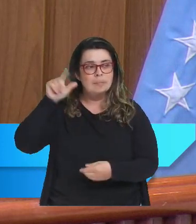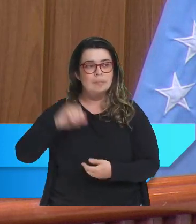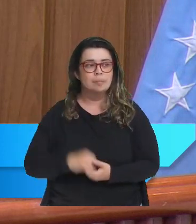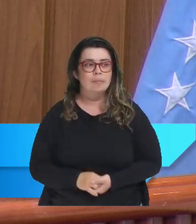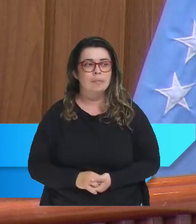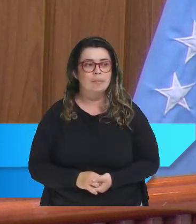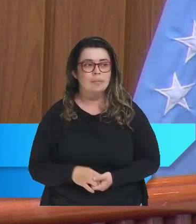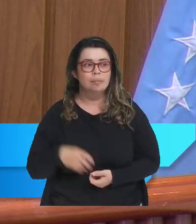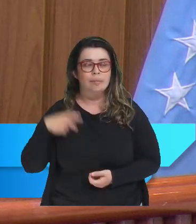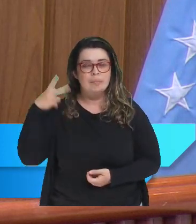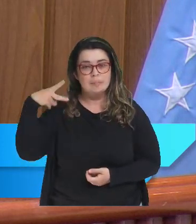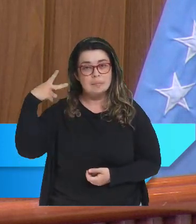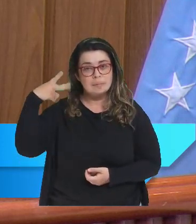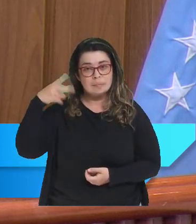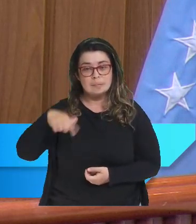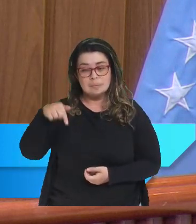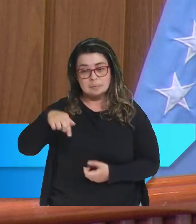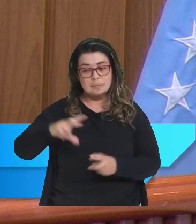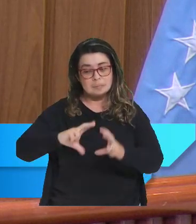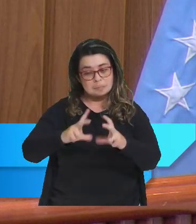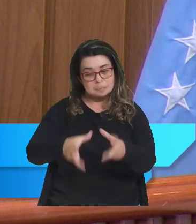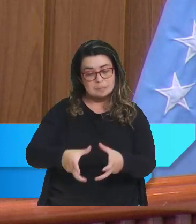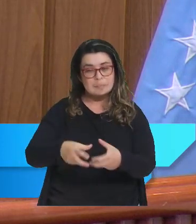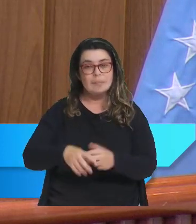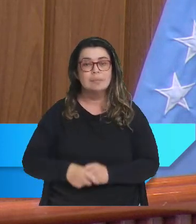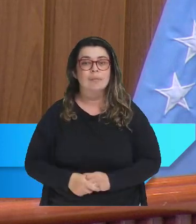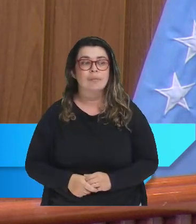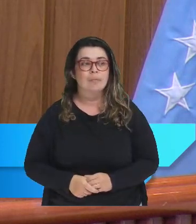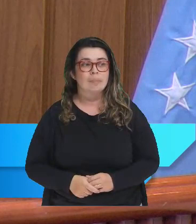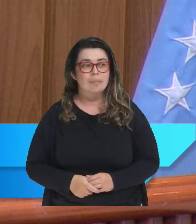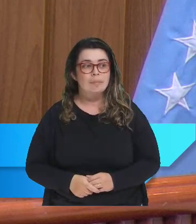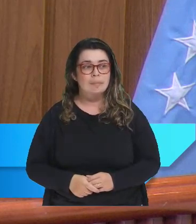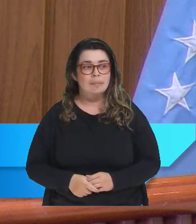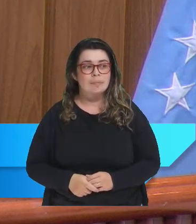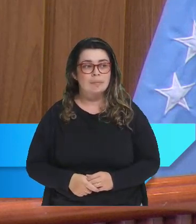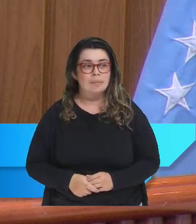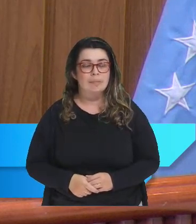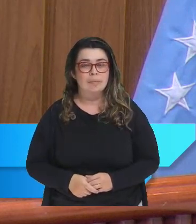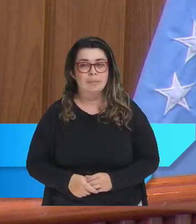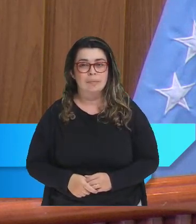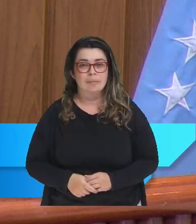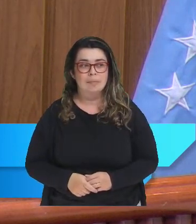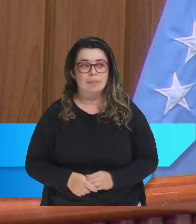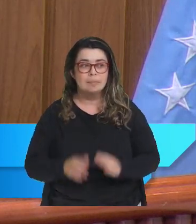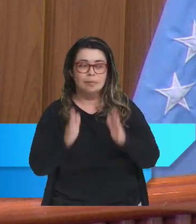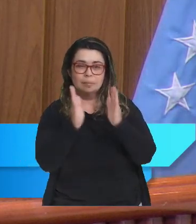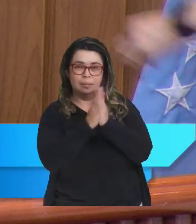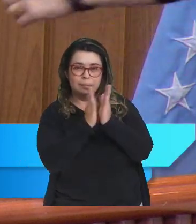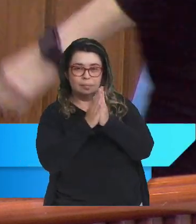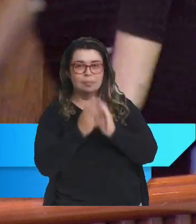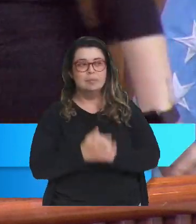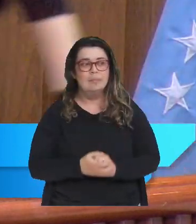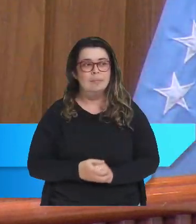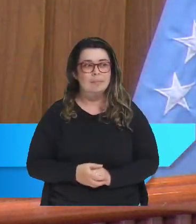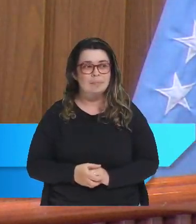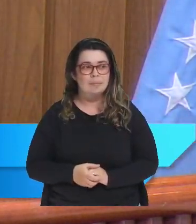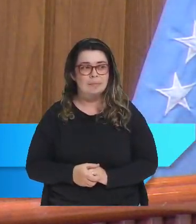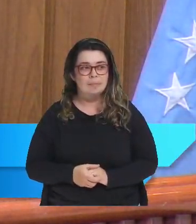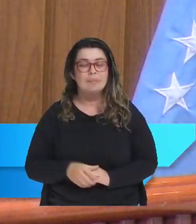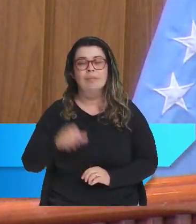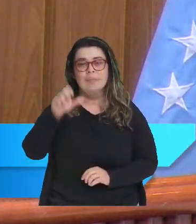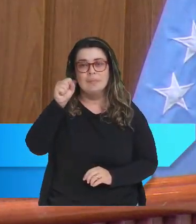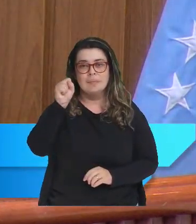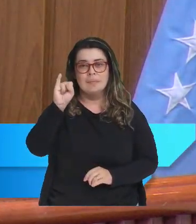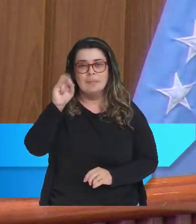vereadores dessa Casa de Lei. Quero aproveitar aí já e estar parabenizando o senhor Fernando